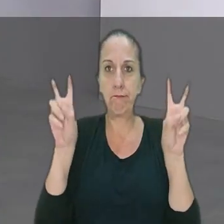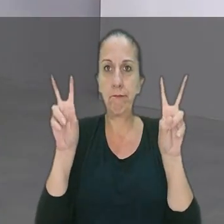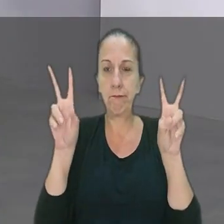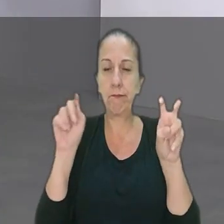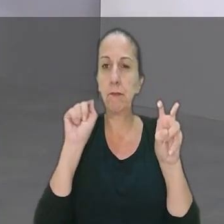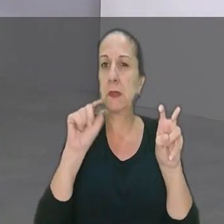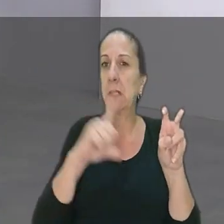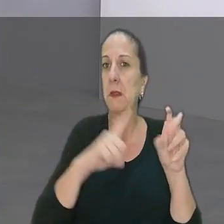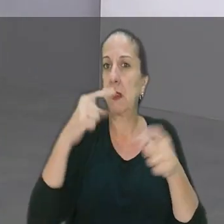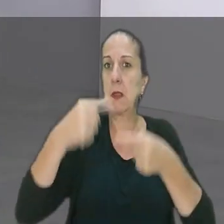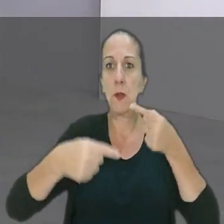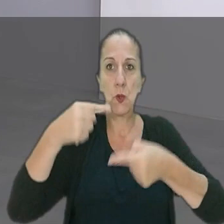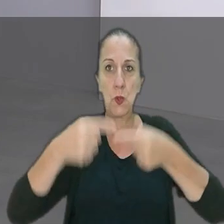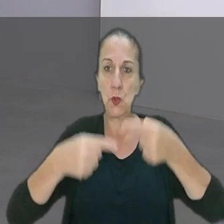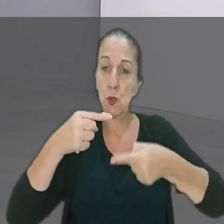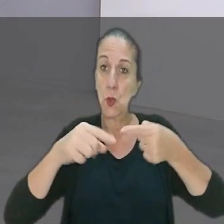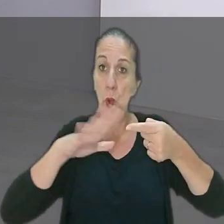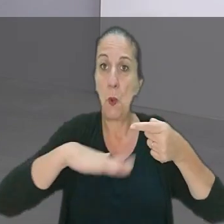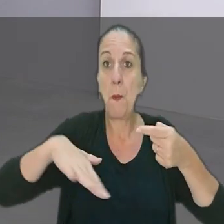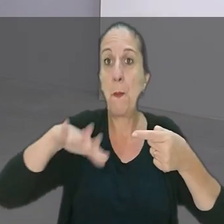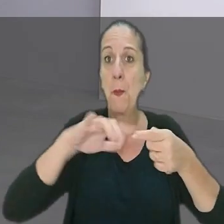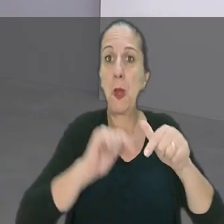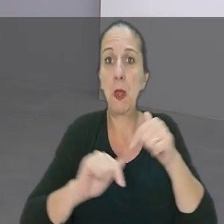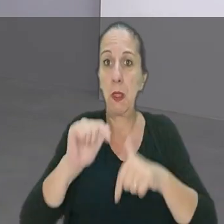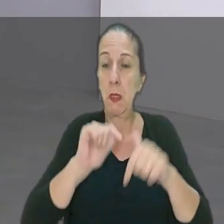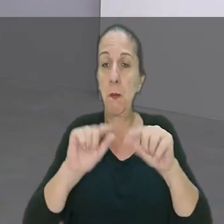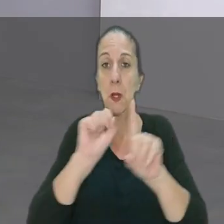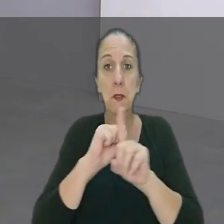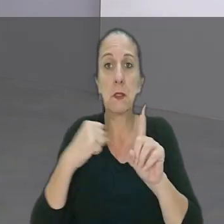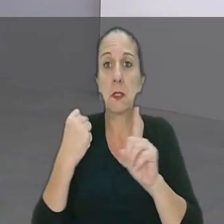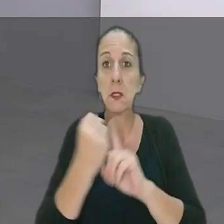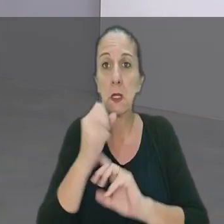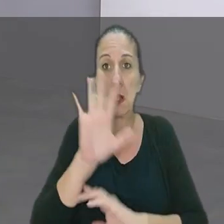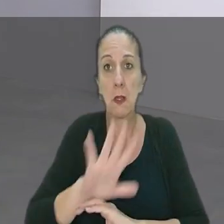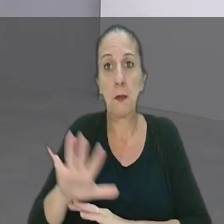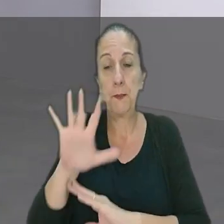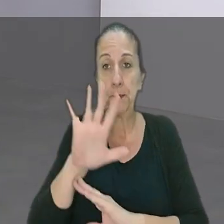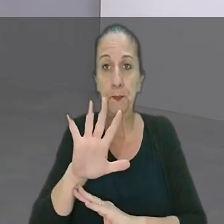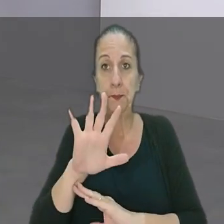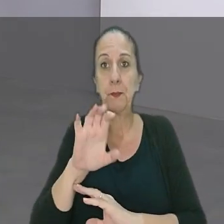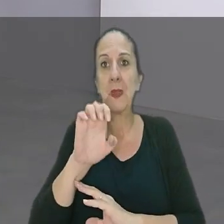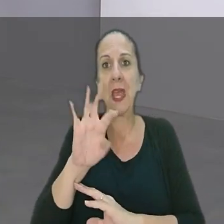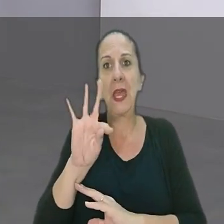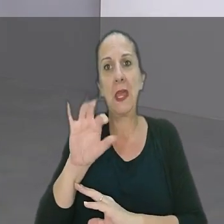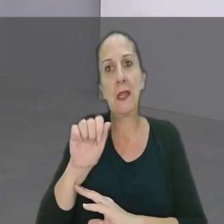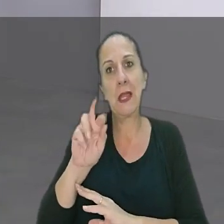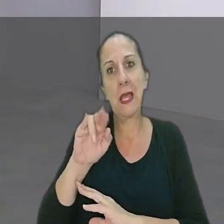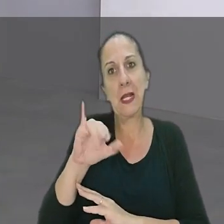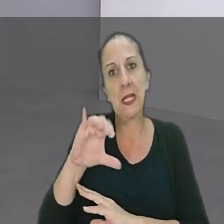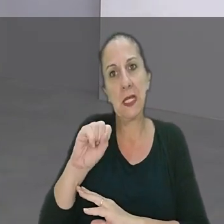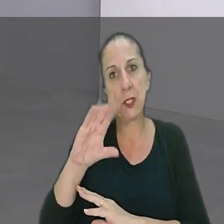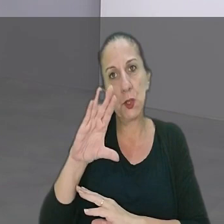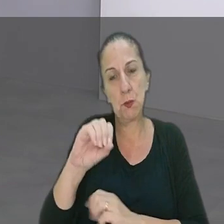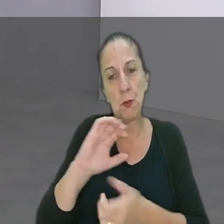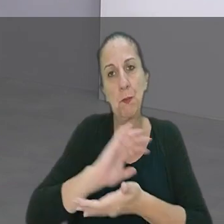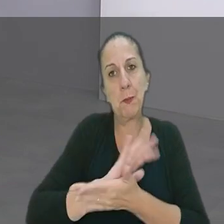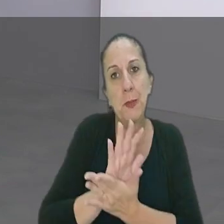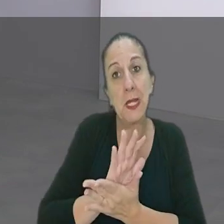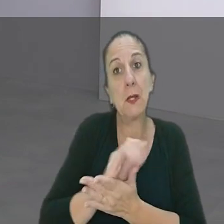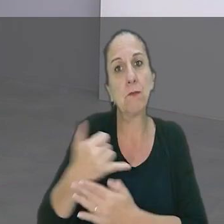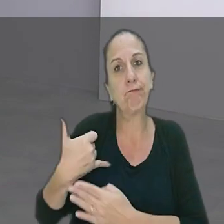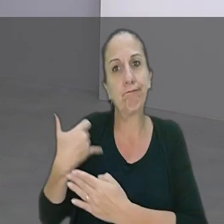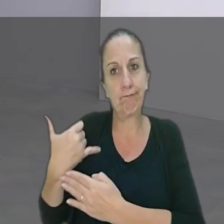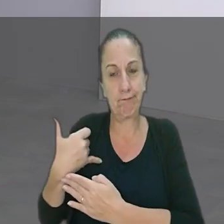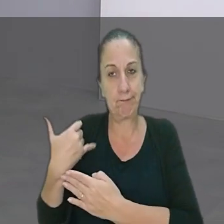um assunto que tem levantado discussões no mercado de trabalho e na sociedade como um todo. É o etarismo, preconceito relacionado